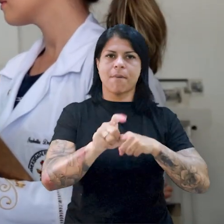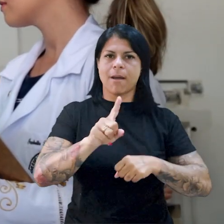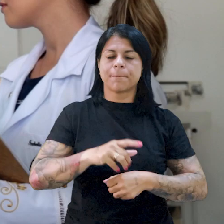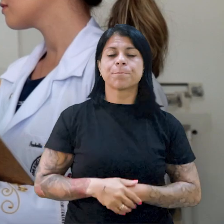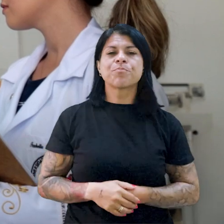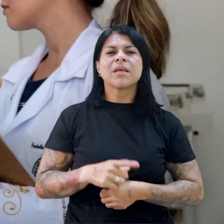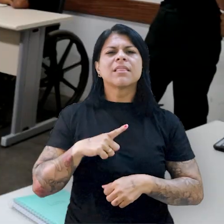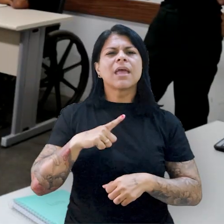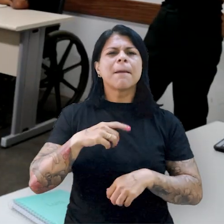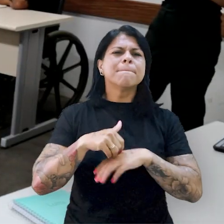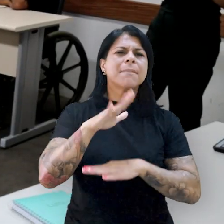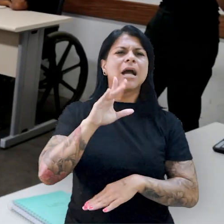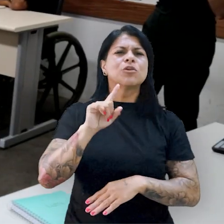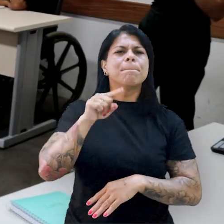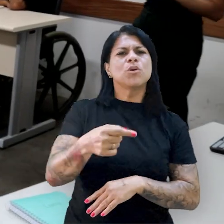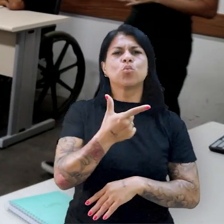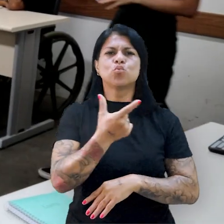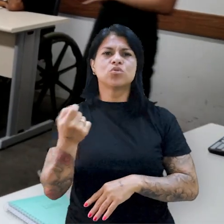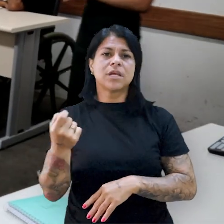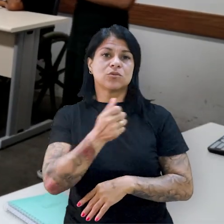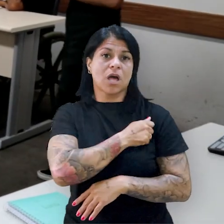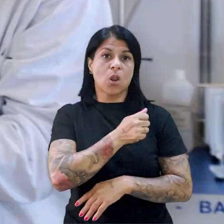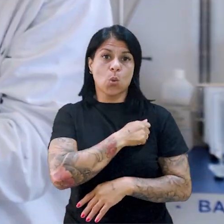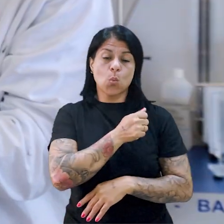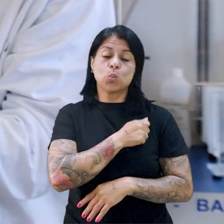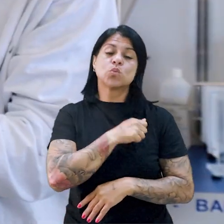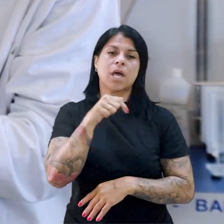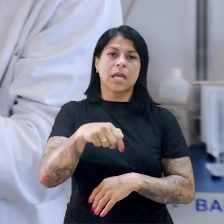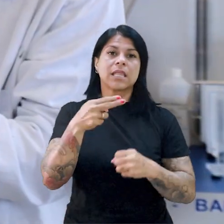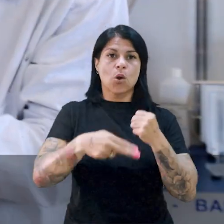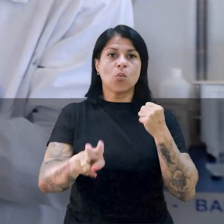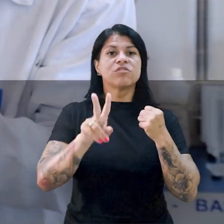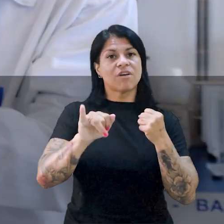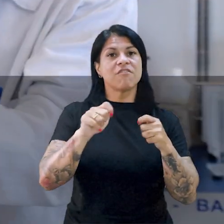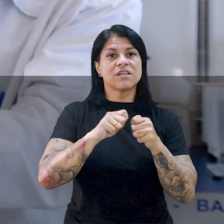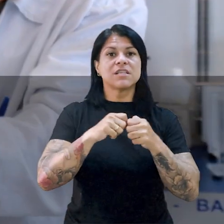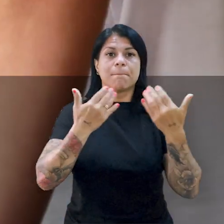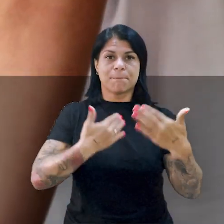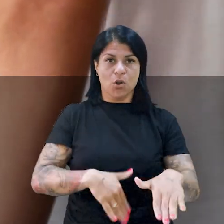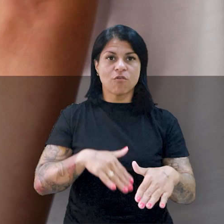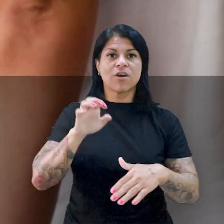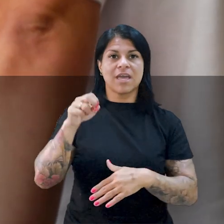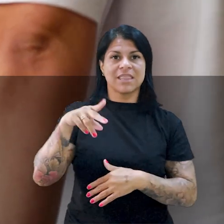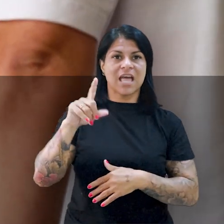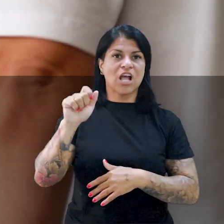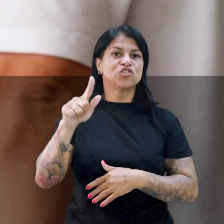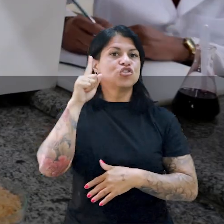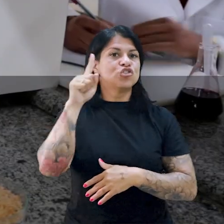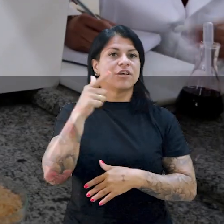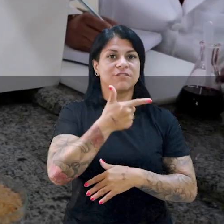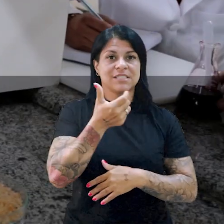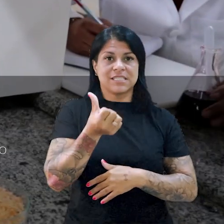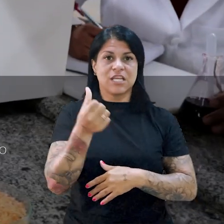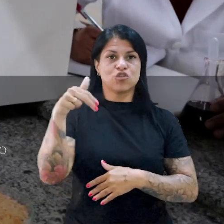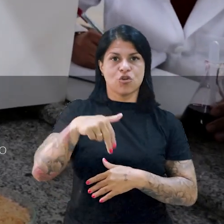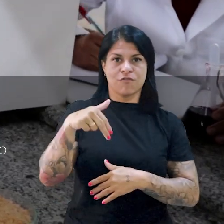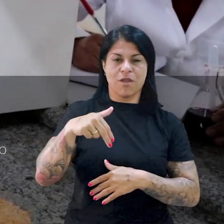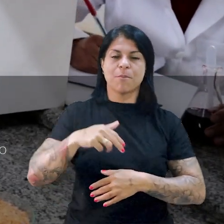Este ano, mais de 1.200 estudantes da UFES estão habilitados a realizar a prova, que será aplicada no dia